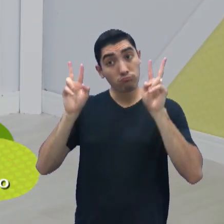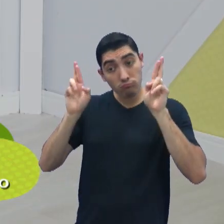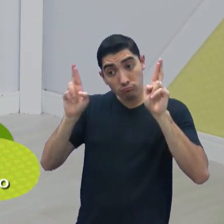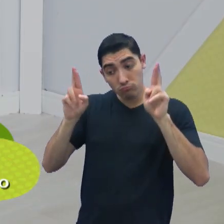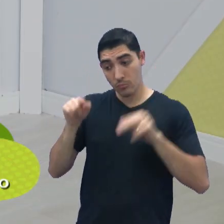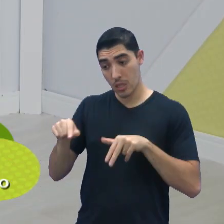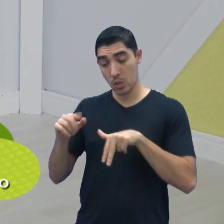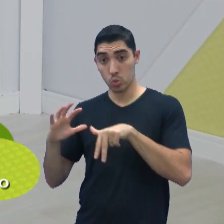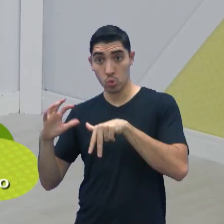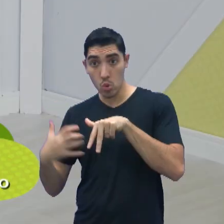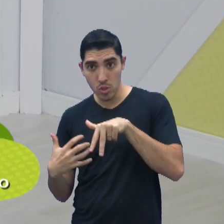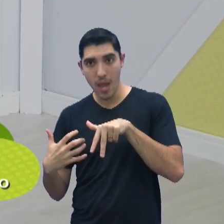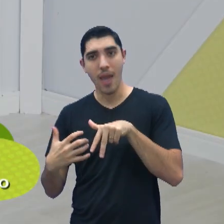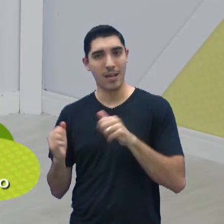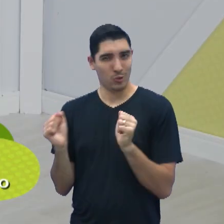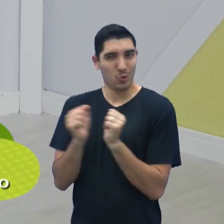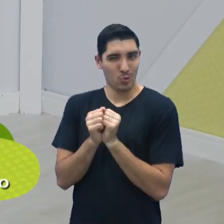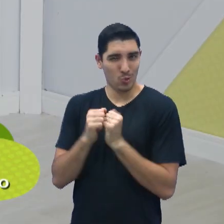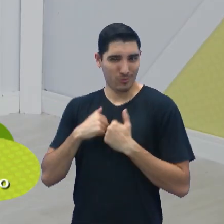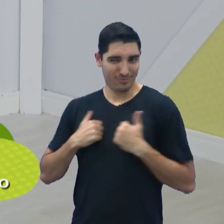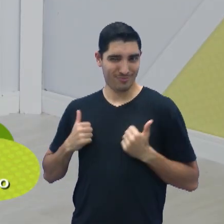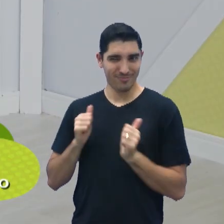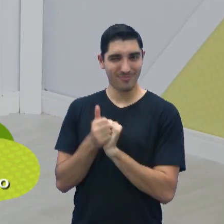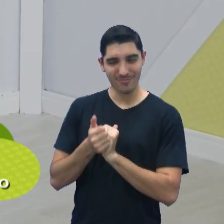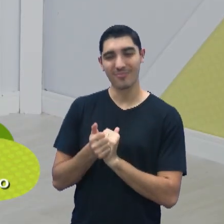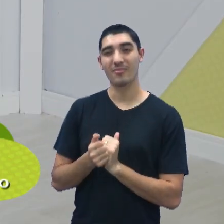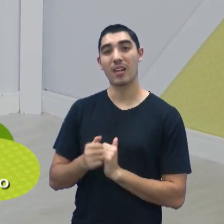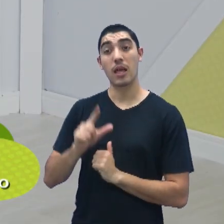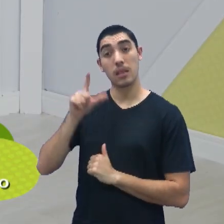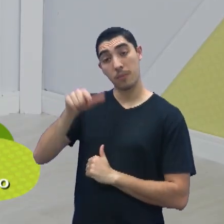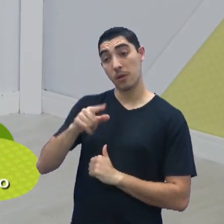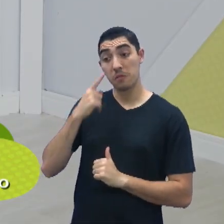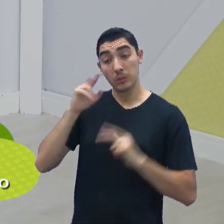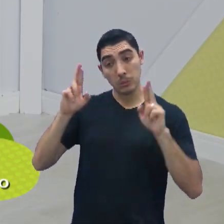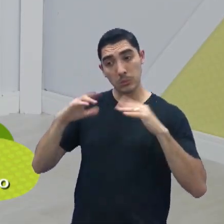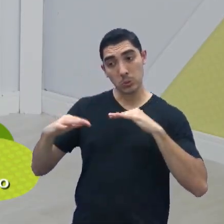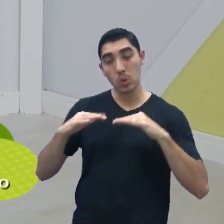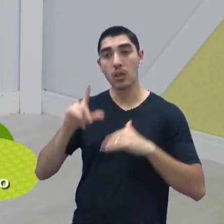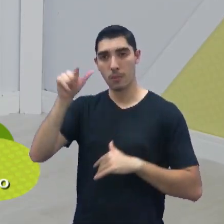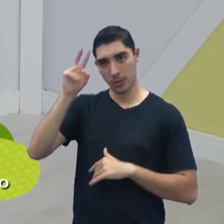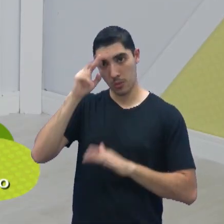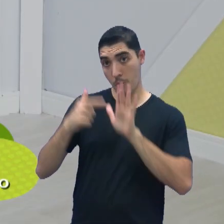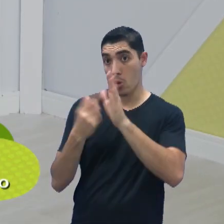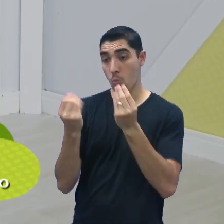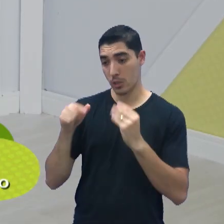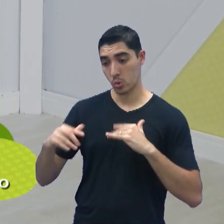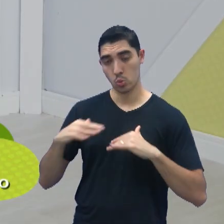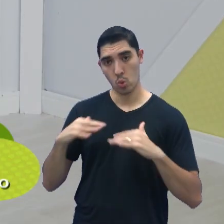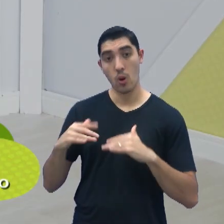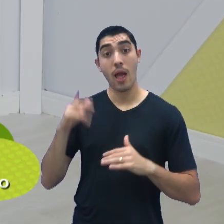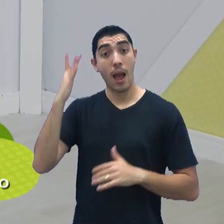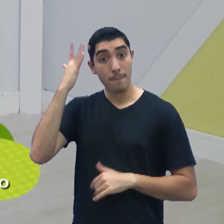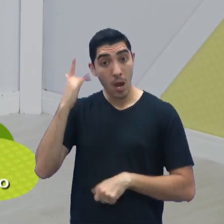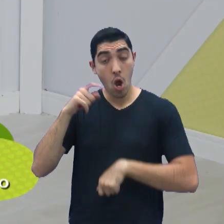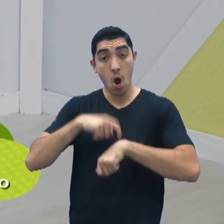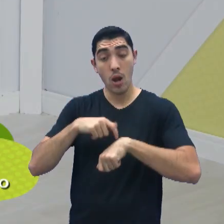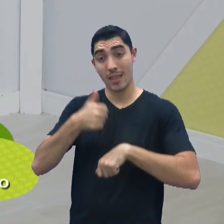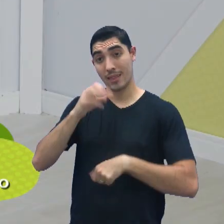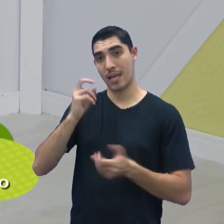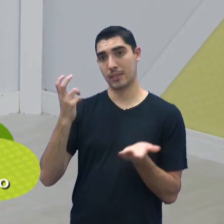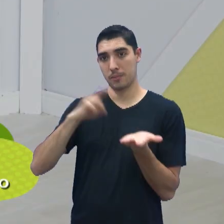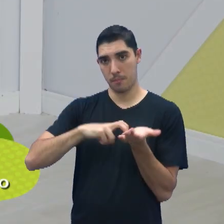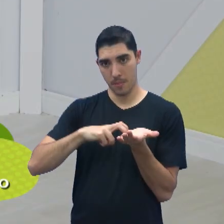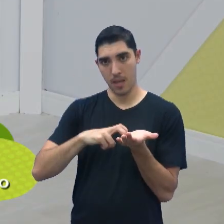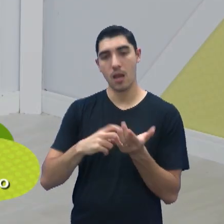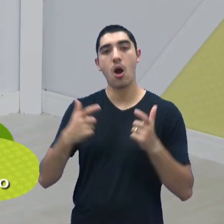atuando muito bem na competição. E claro, na segunda-feira a gente traz os detalhes desta partida. O jogo marcado para amanhã, 10 horas da manhã,